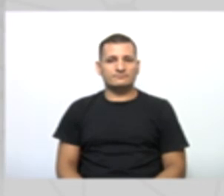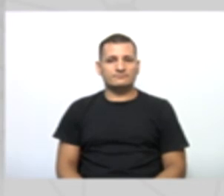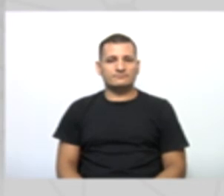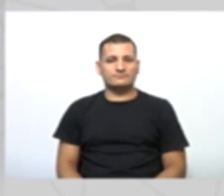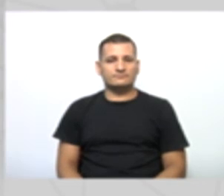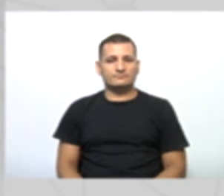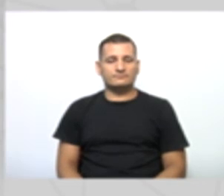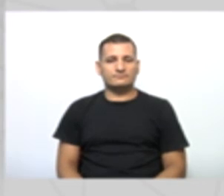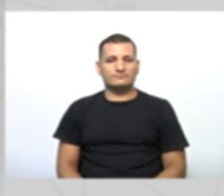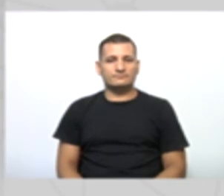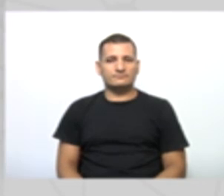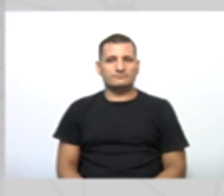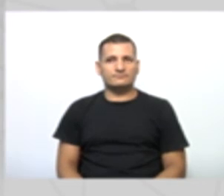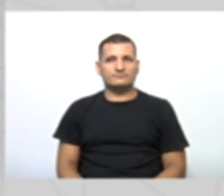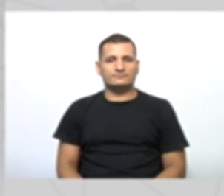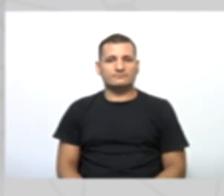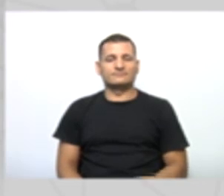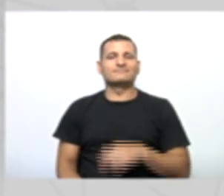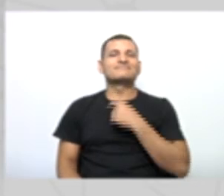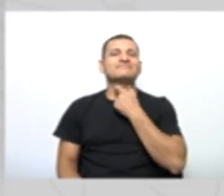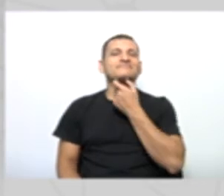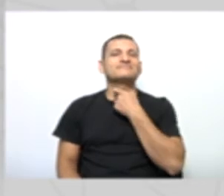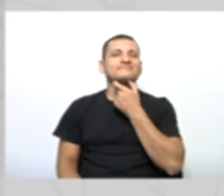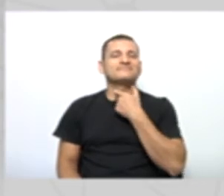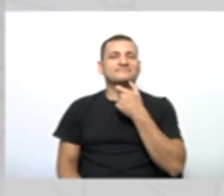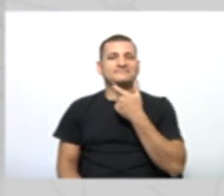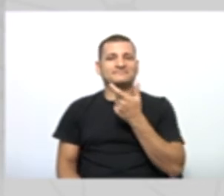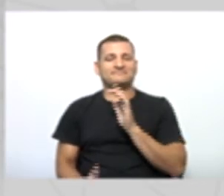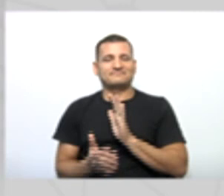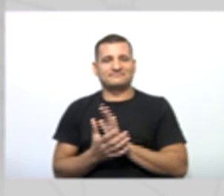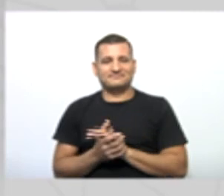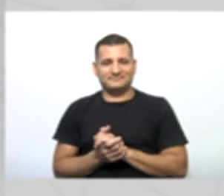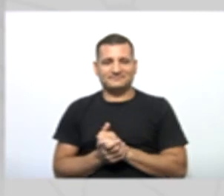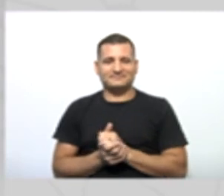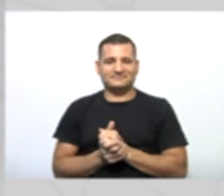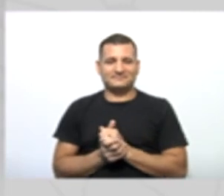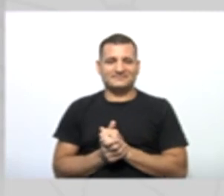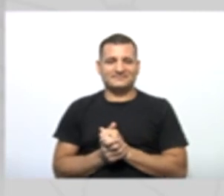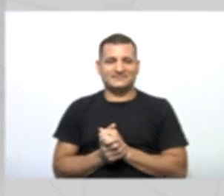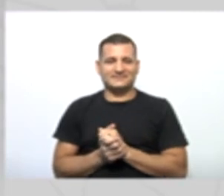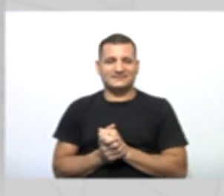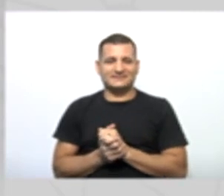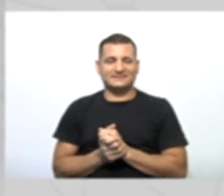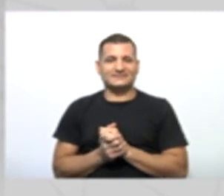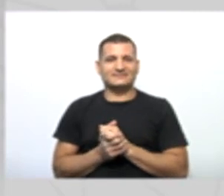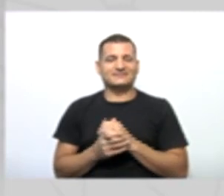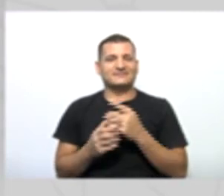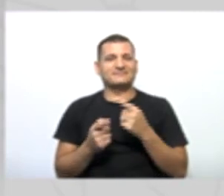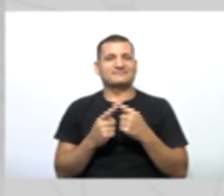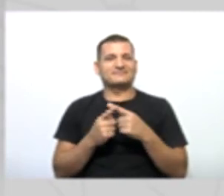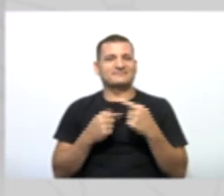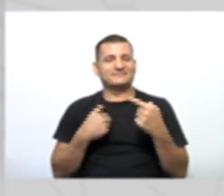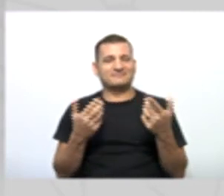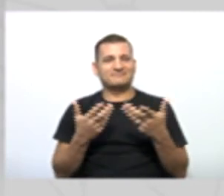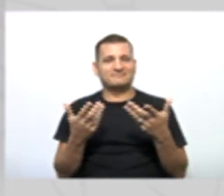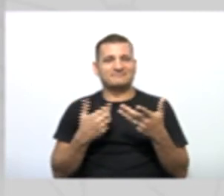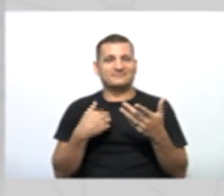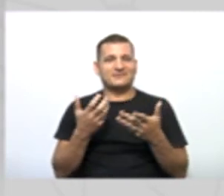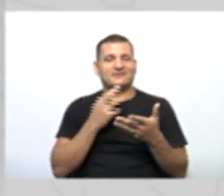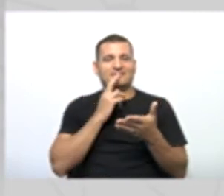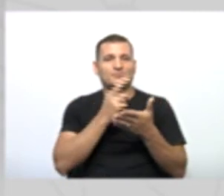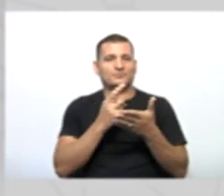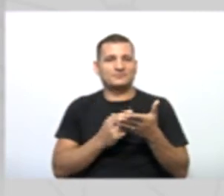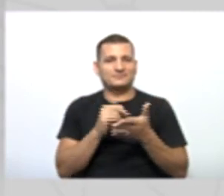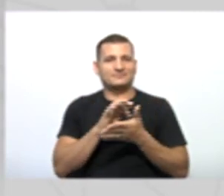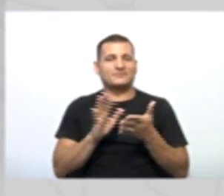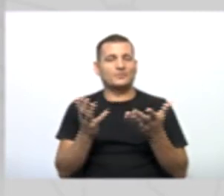nossas sentenças. Chega, engatou aqui a garganta. Calma aí, professor. A gente vai com calma, que eu tô então. Tão aqui, né? animado para fazer a atividade. O professor Wesley tá